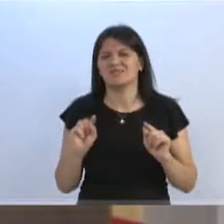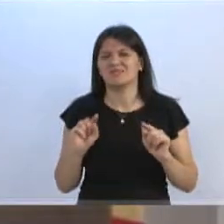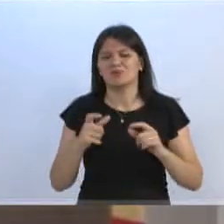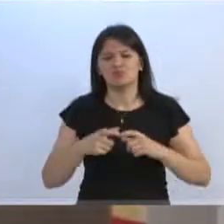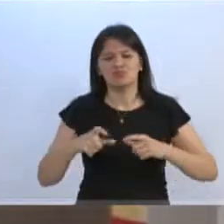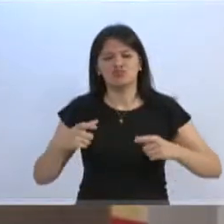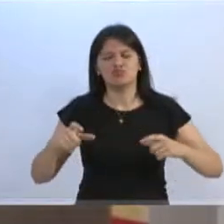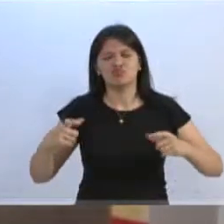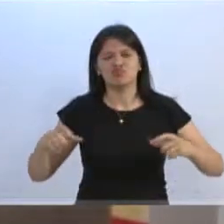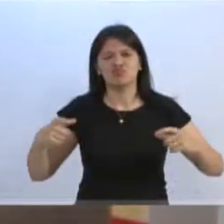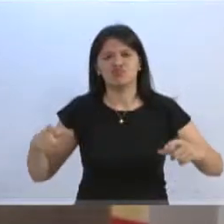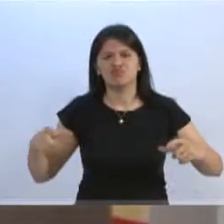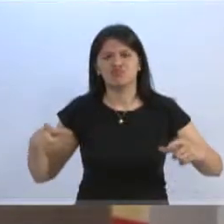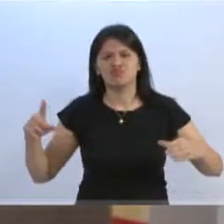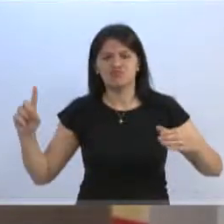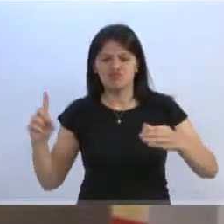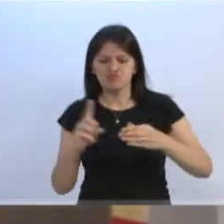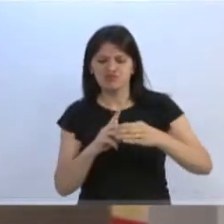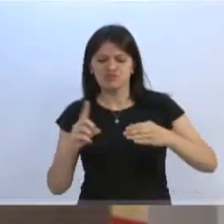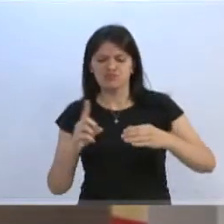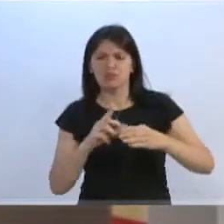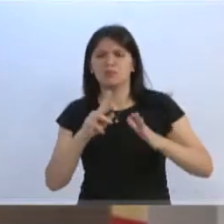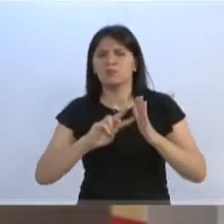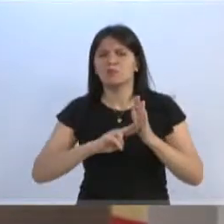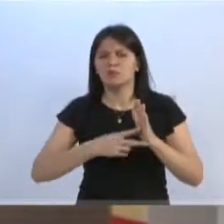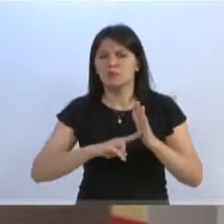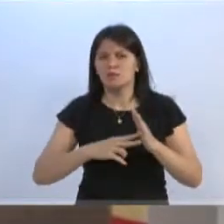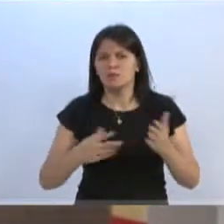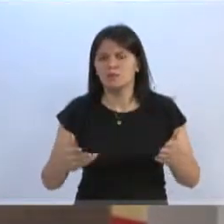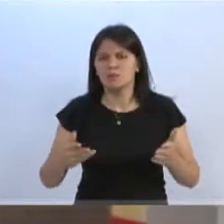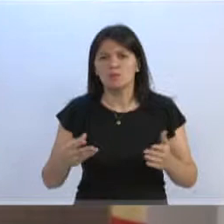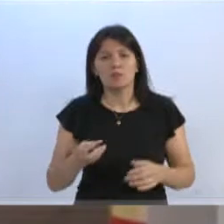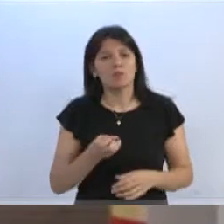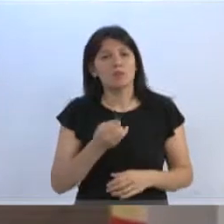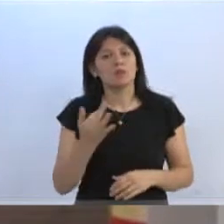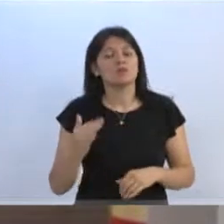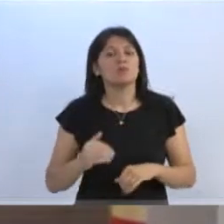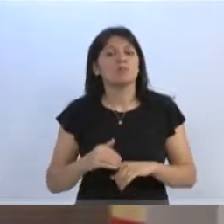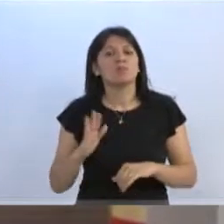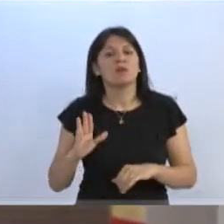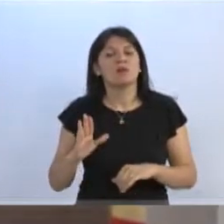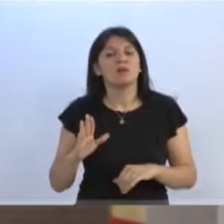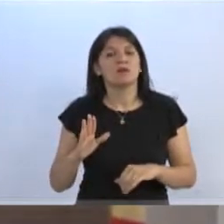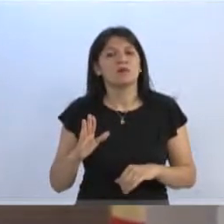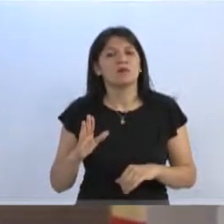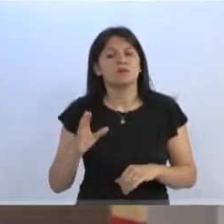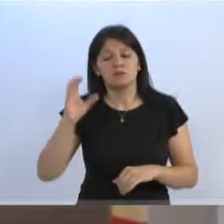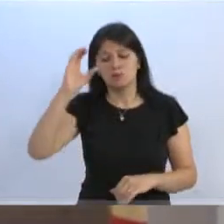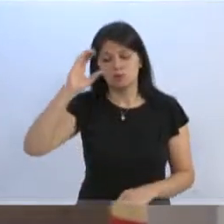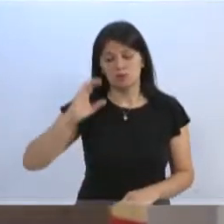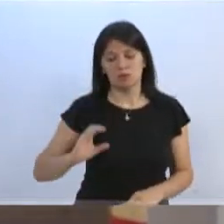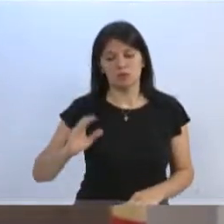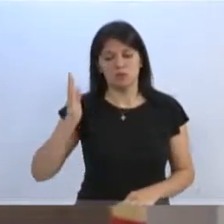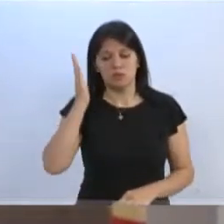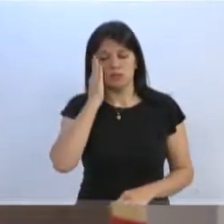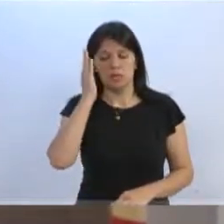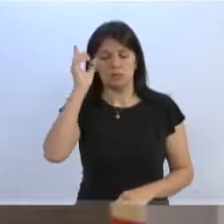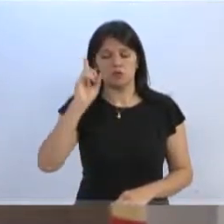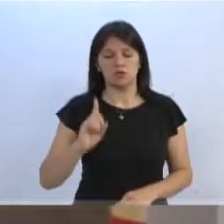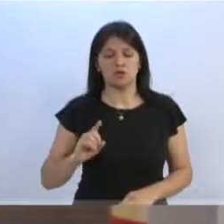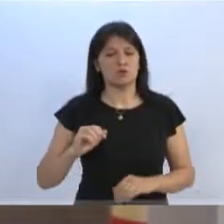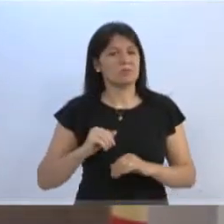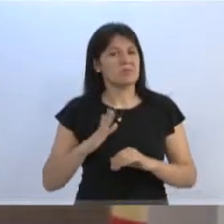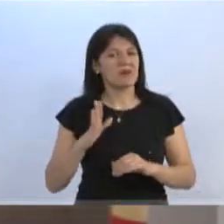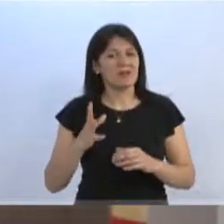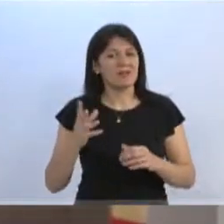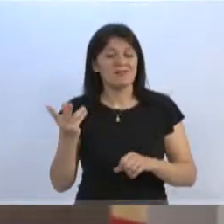demanda ao PROCON. Evidentemente que quanto mais conhecimento o cidadão tem dos seus direitos, mais ele